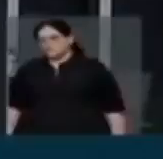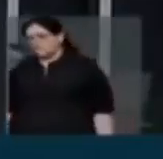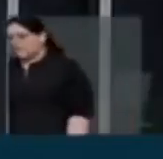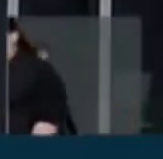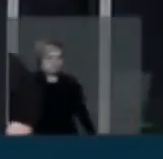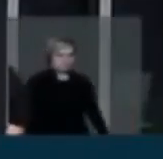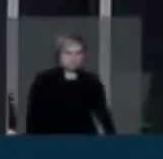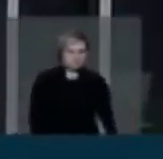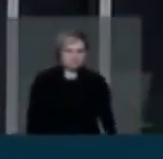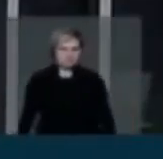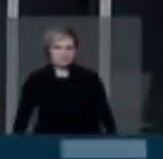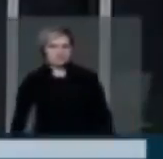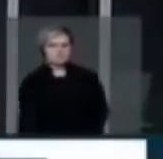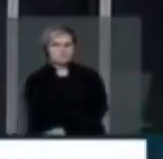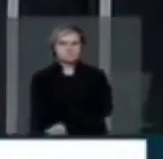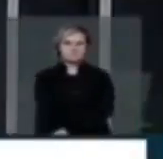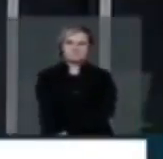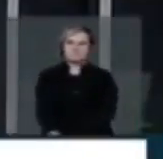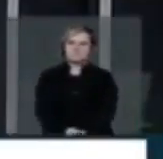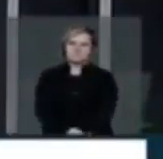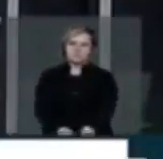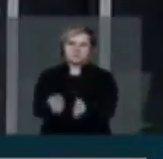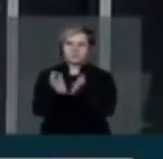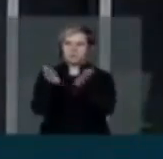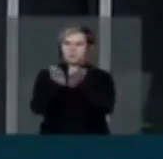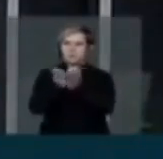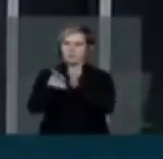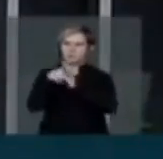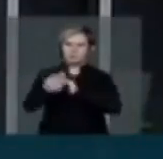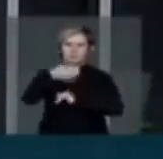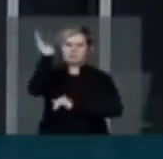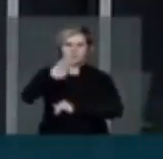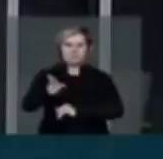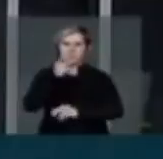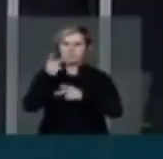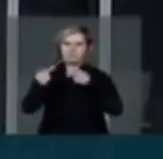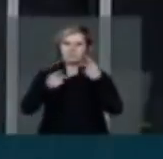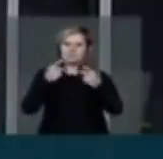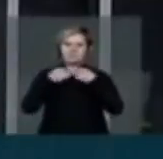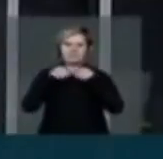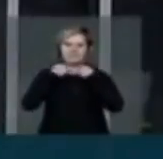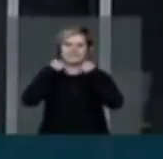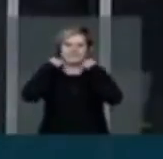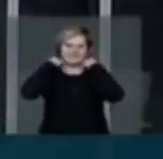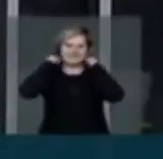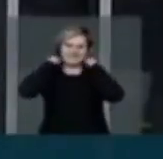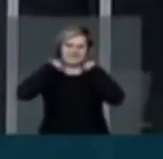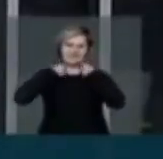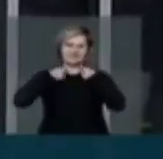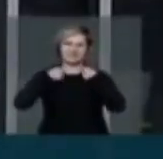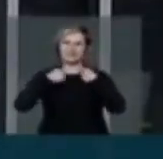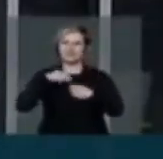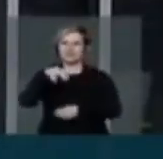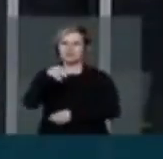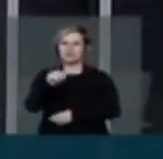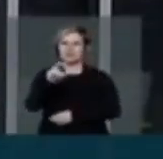Brasileiros e brasileiras, evangélicos deste Brasil, vou repetir. Diz ele, daí vem o narcotráfico,